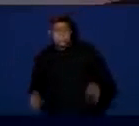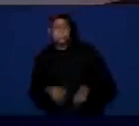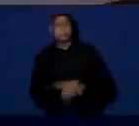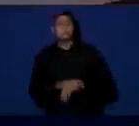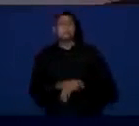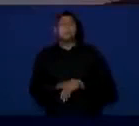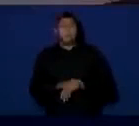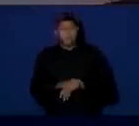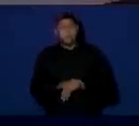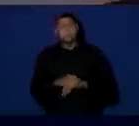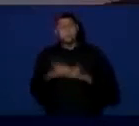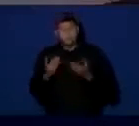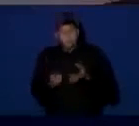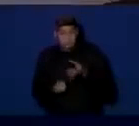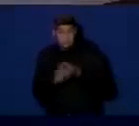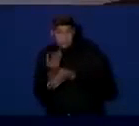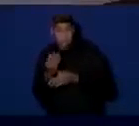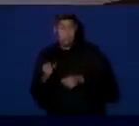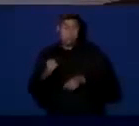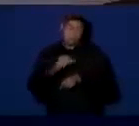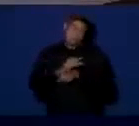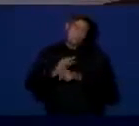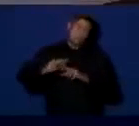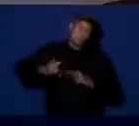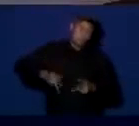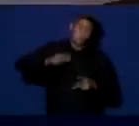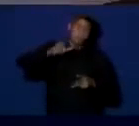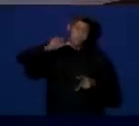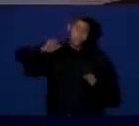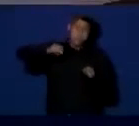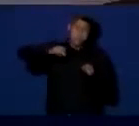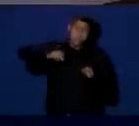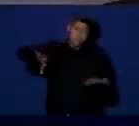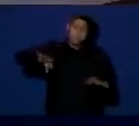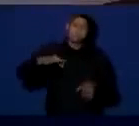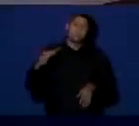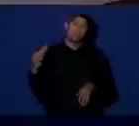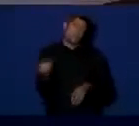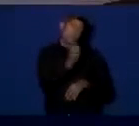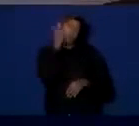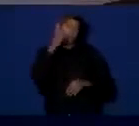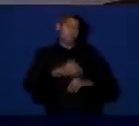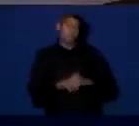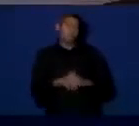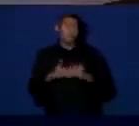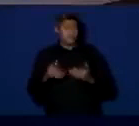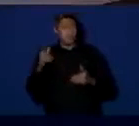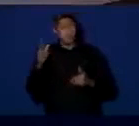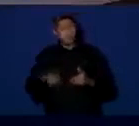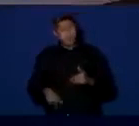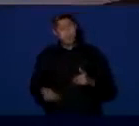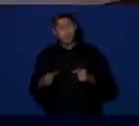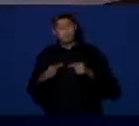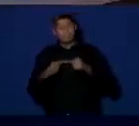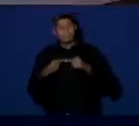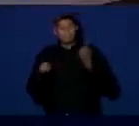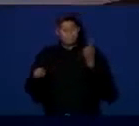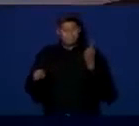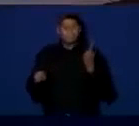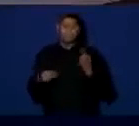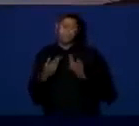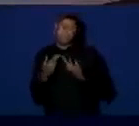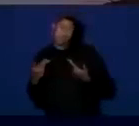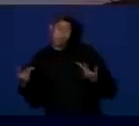né? Estão gerando empregos, né? O ser humano vai gastar tudo que tem. Então, isso é um grande paradoxo. Então,